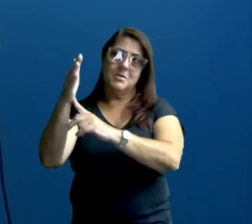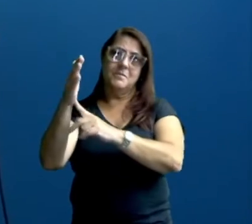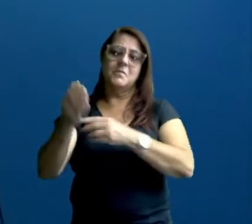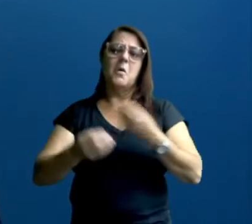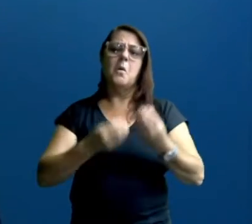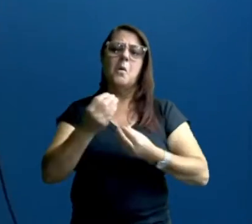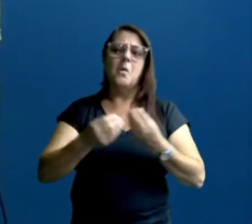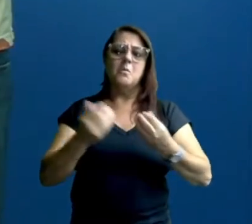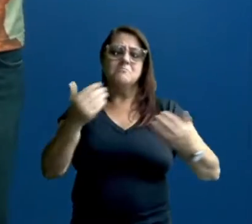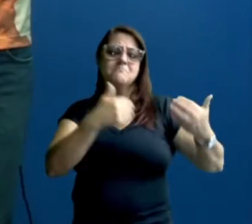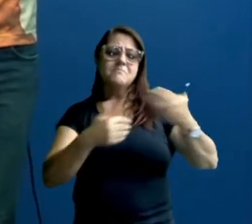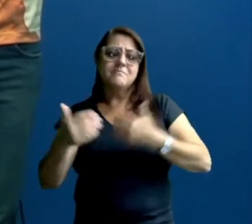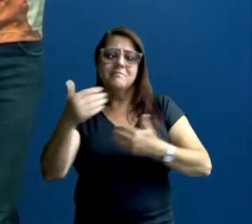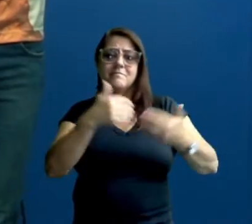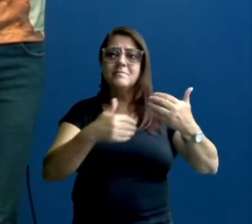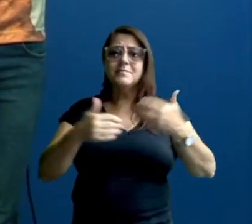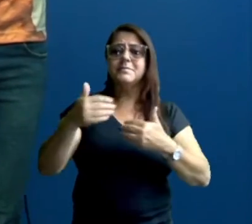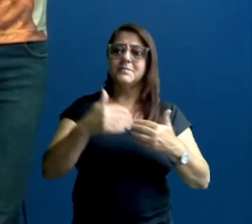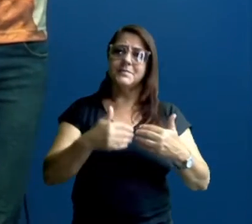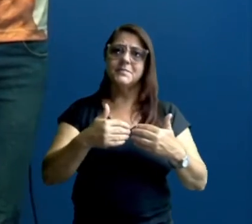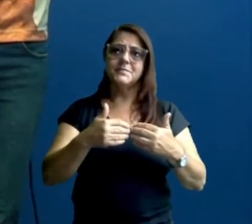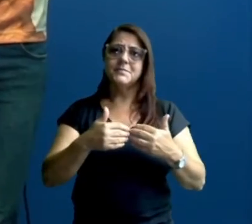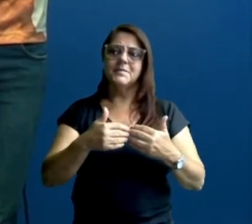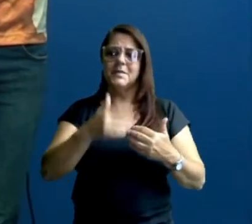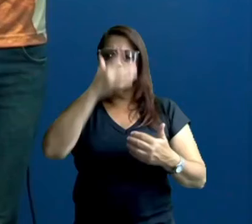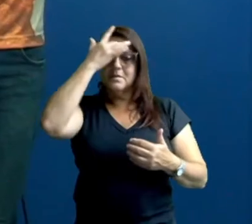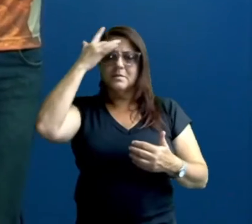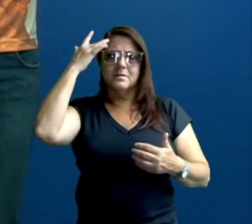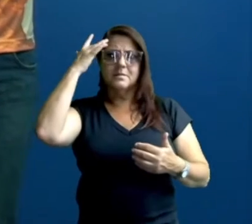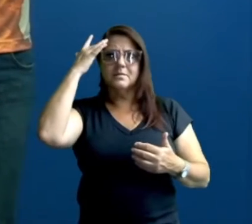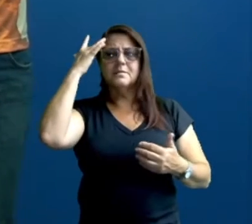a gente interage, né? Antigamente, as